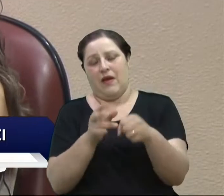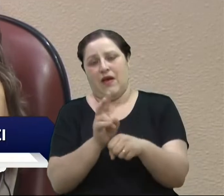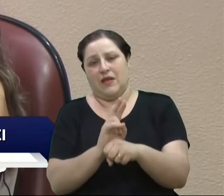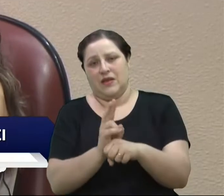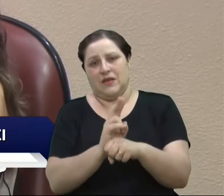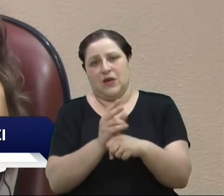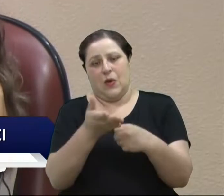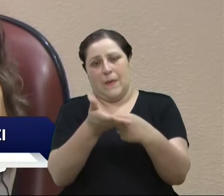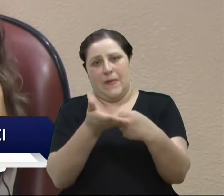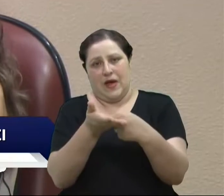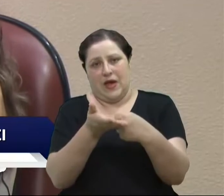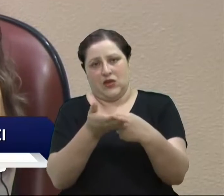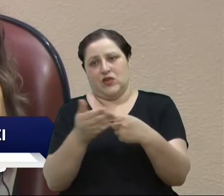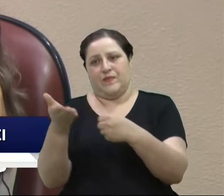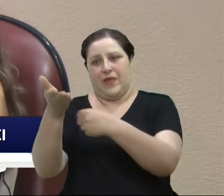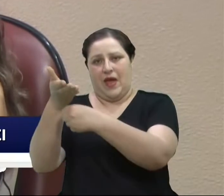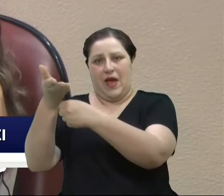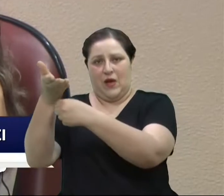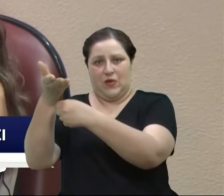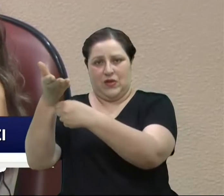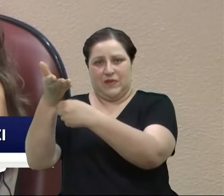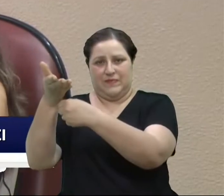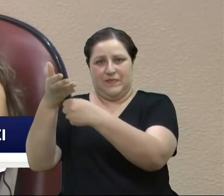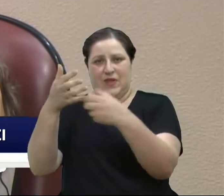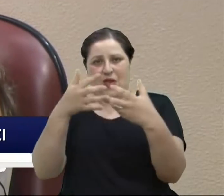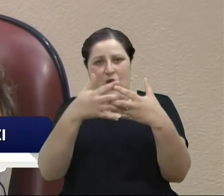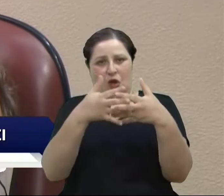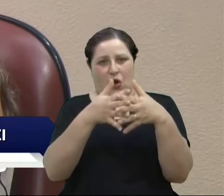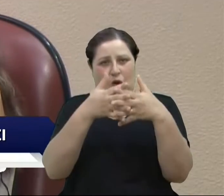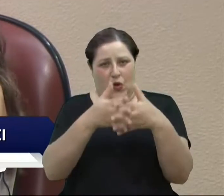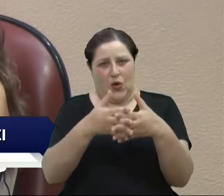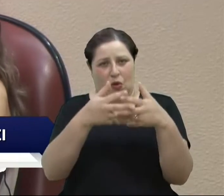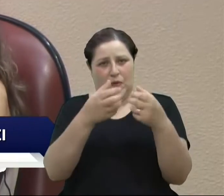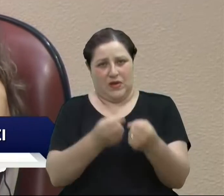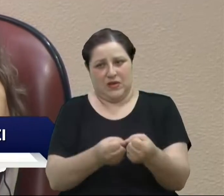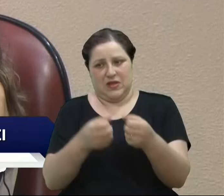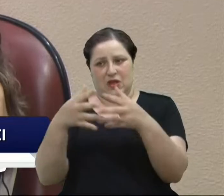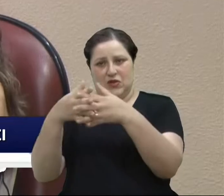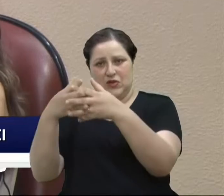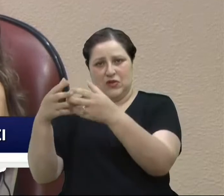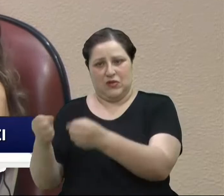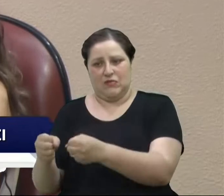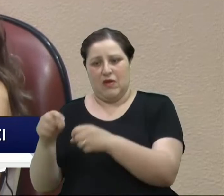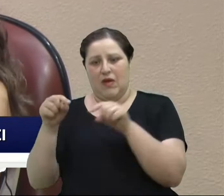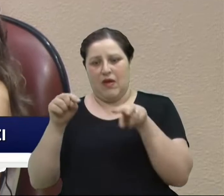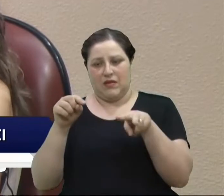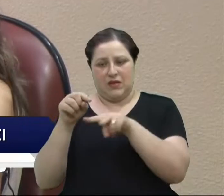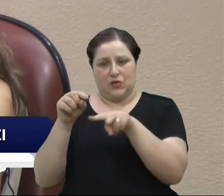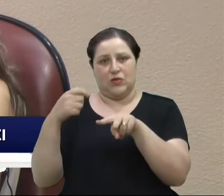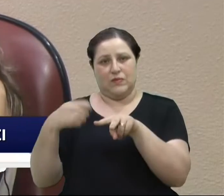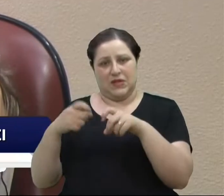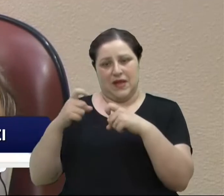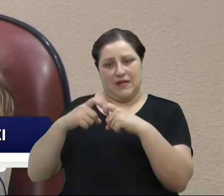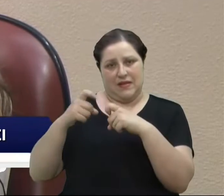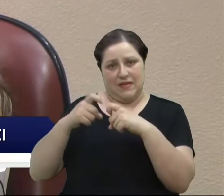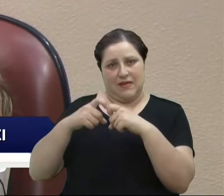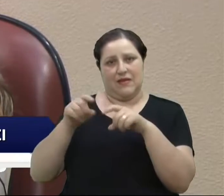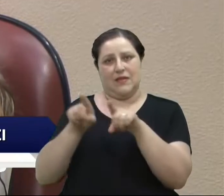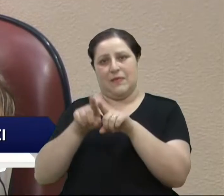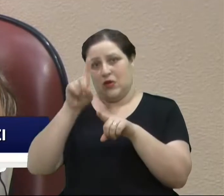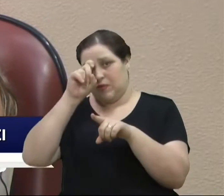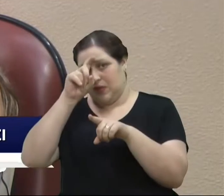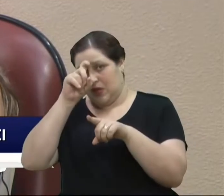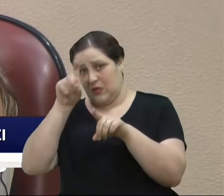alta complexidade, que aí a gente já, na média e na alta, a gente já precisa dos hospitais, das clínicas e de prestadores